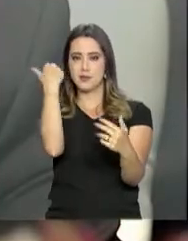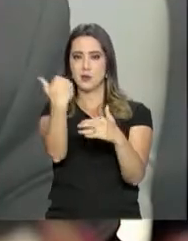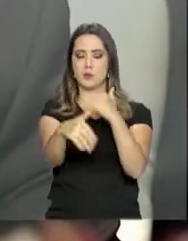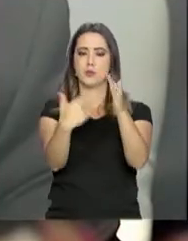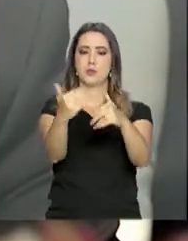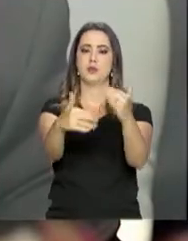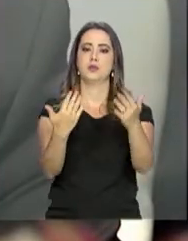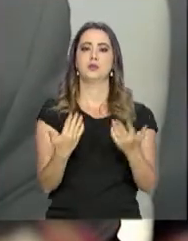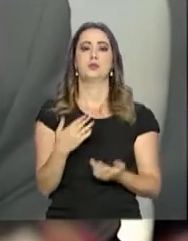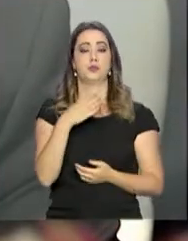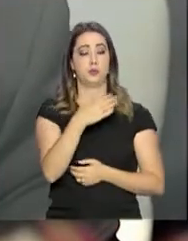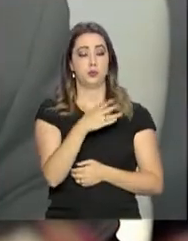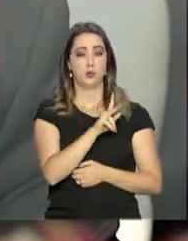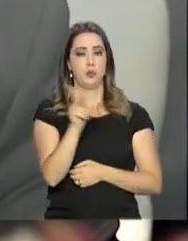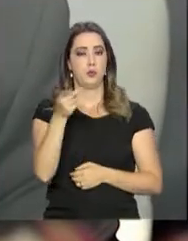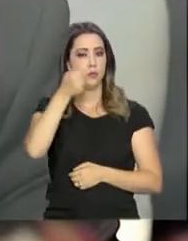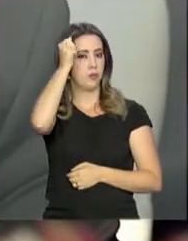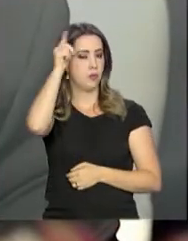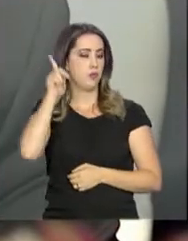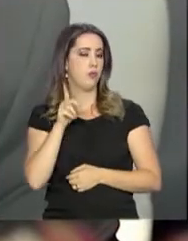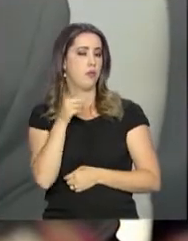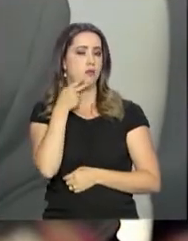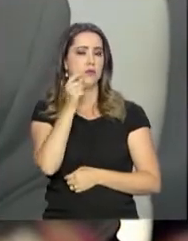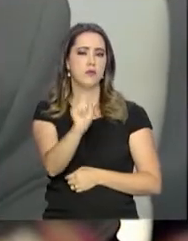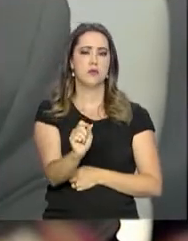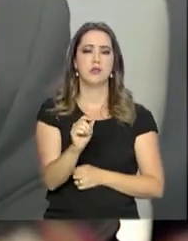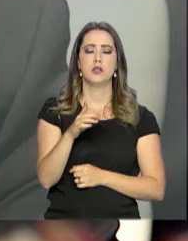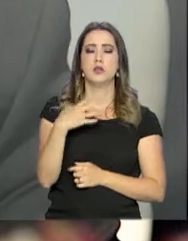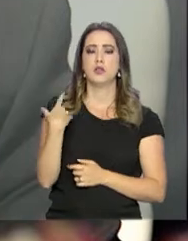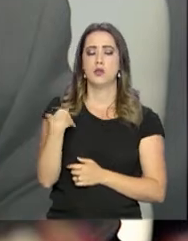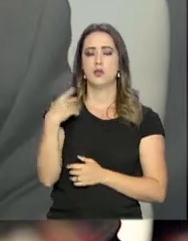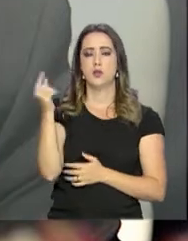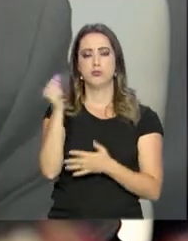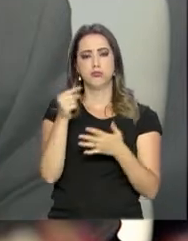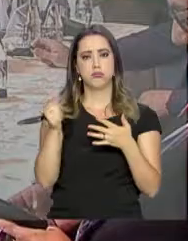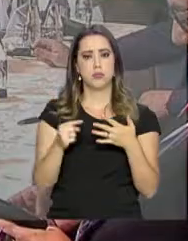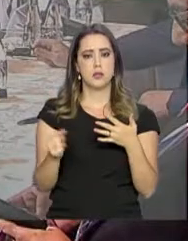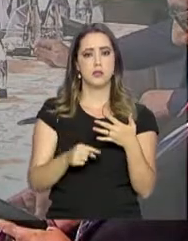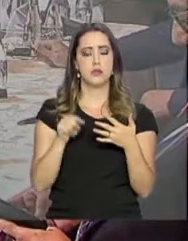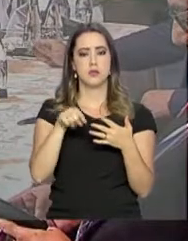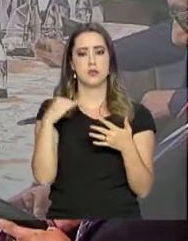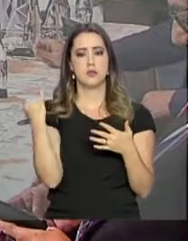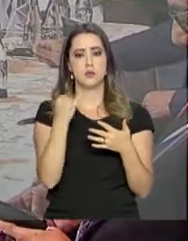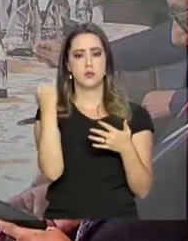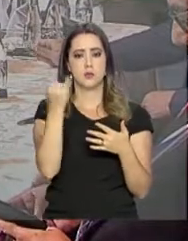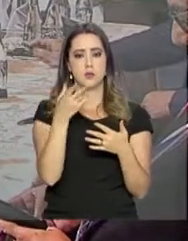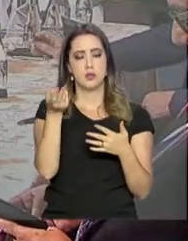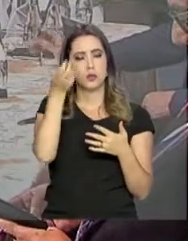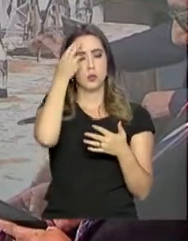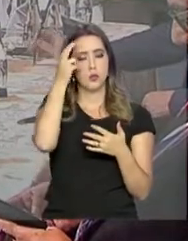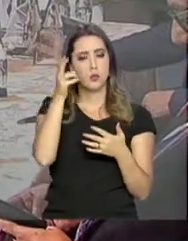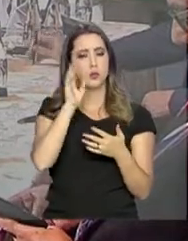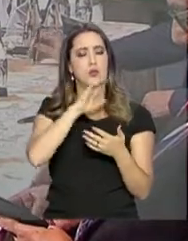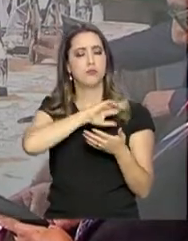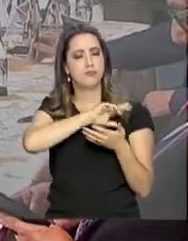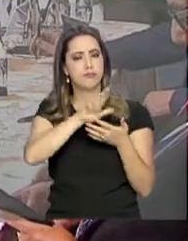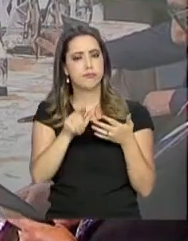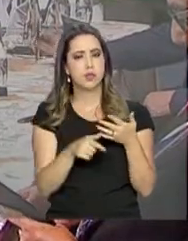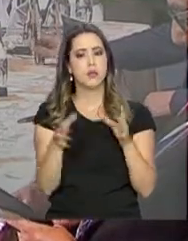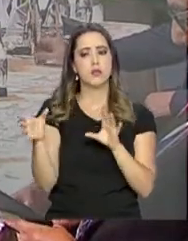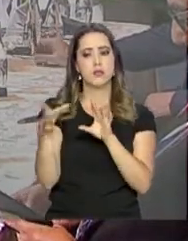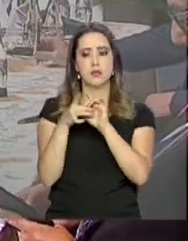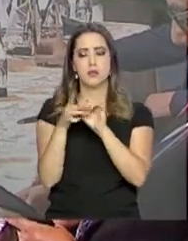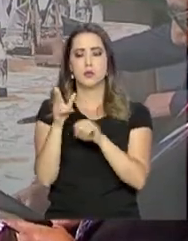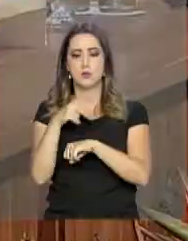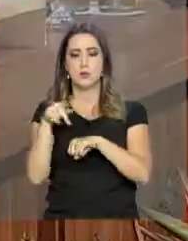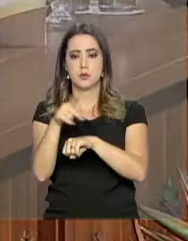as características culturais e esportivas que unem os membros do BRICS. A cúpula resultou na assinatura de um acordo de cooperação